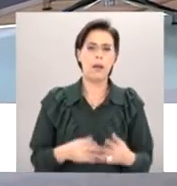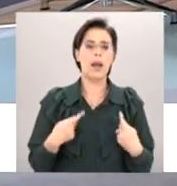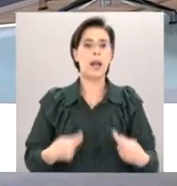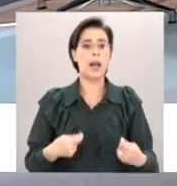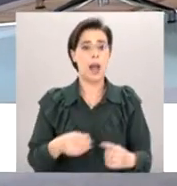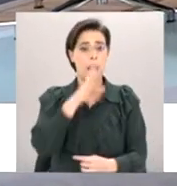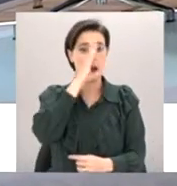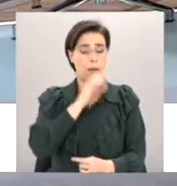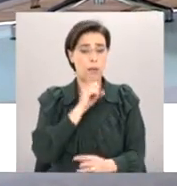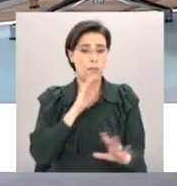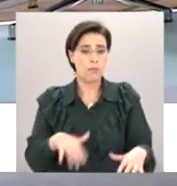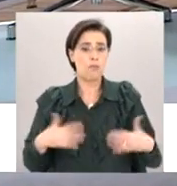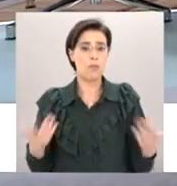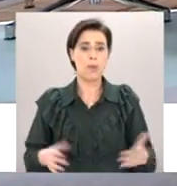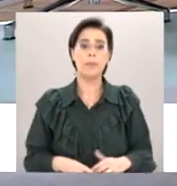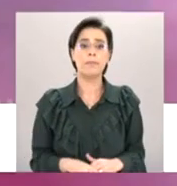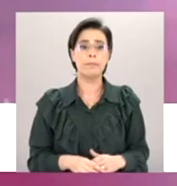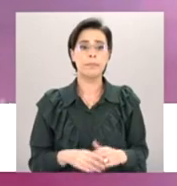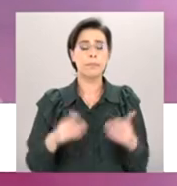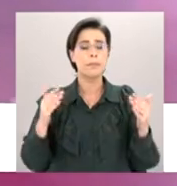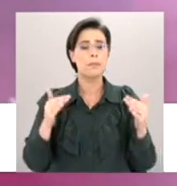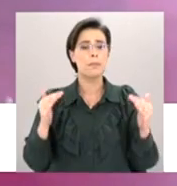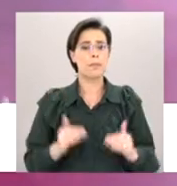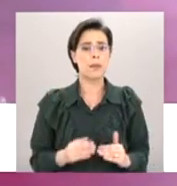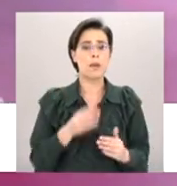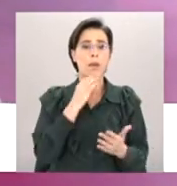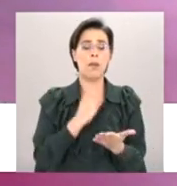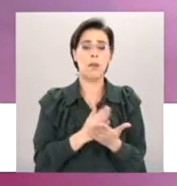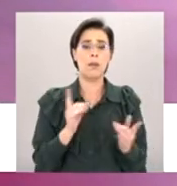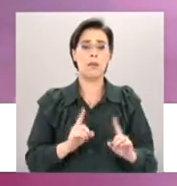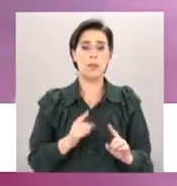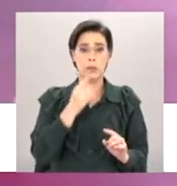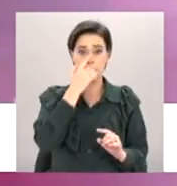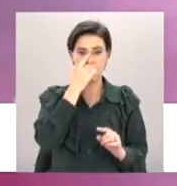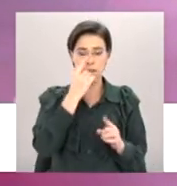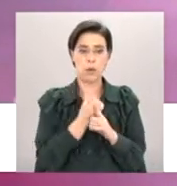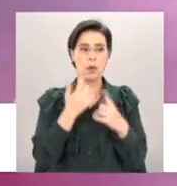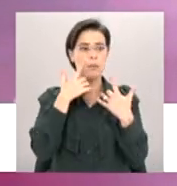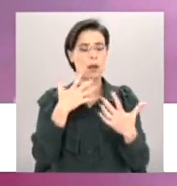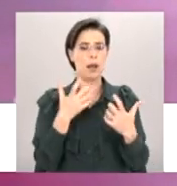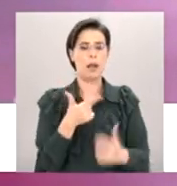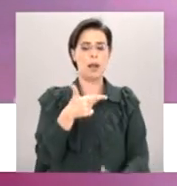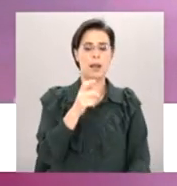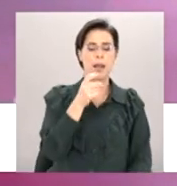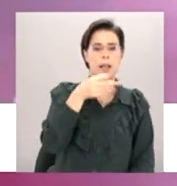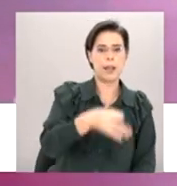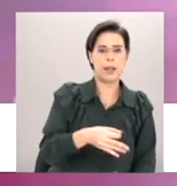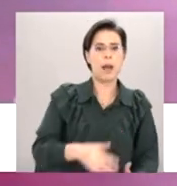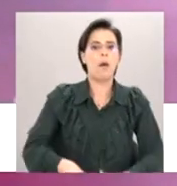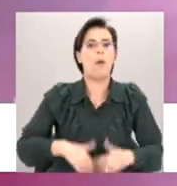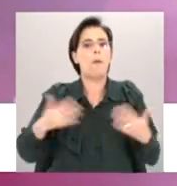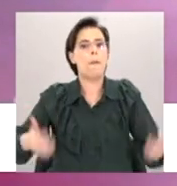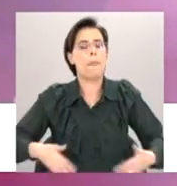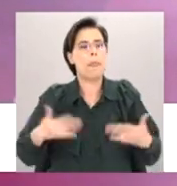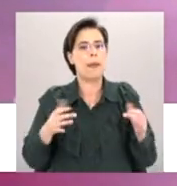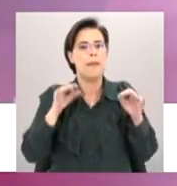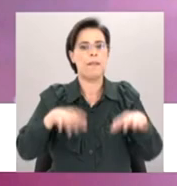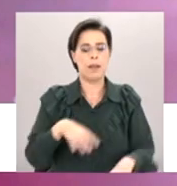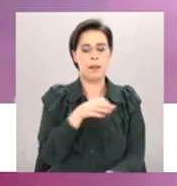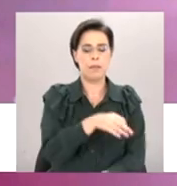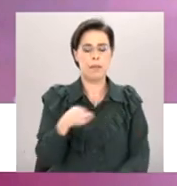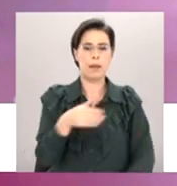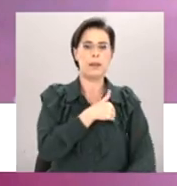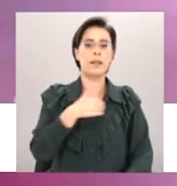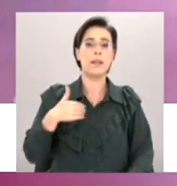nos gastos do estado que podem ser que podem ser costurado assim não faço aqui de coisas óbvias como a TAP ou o fim das